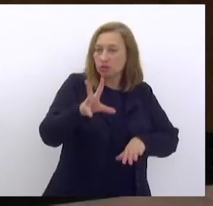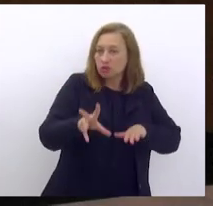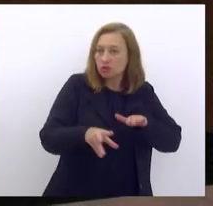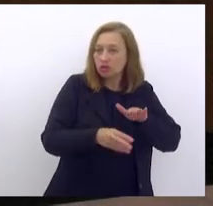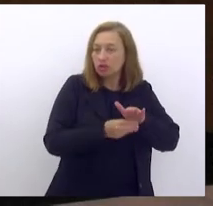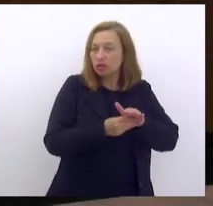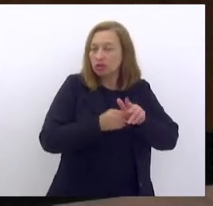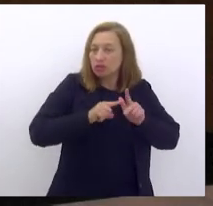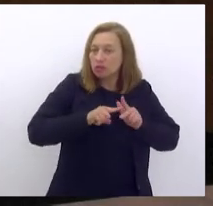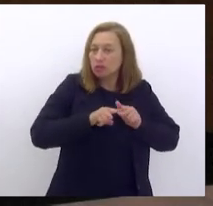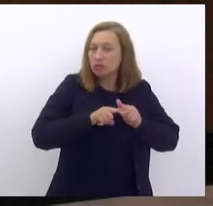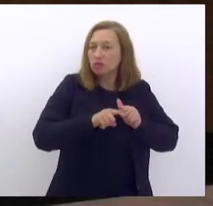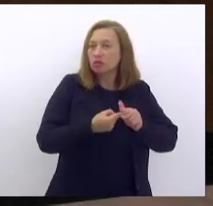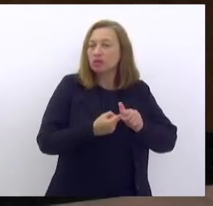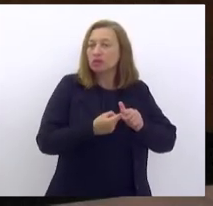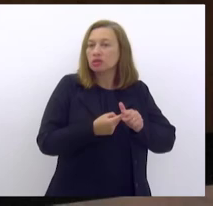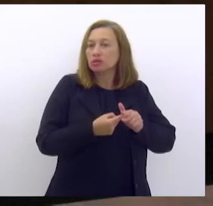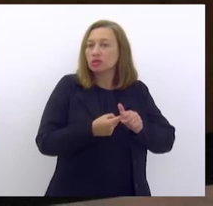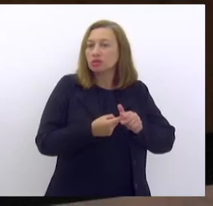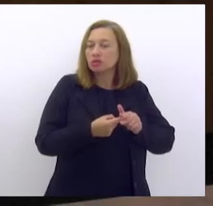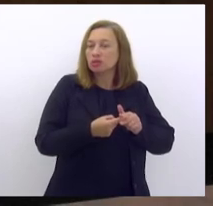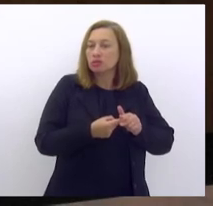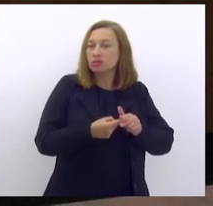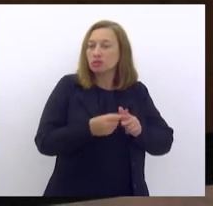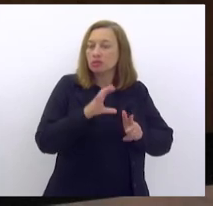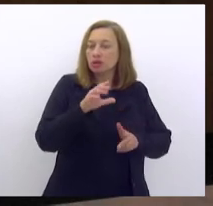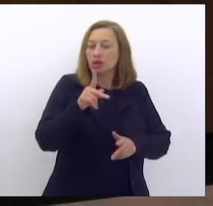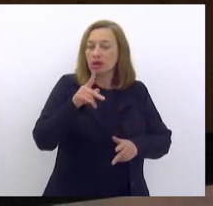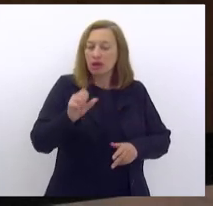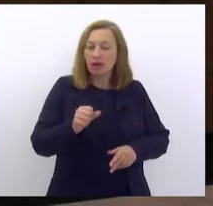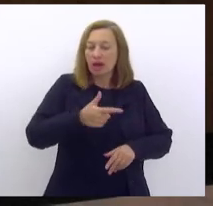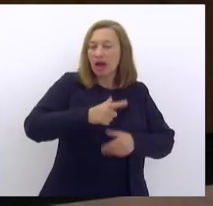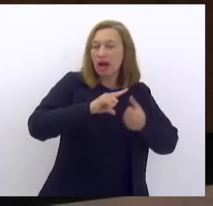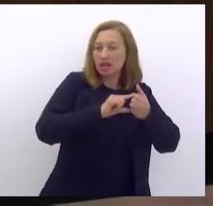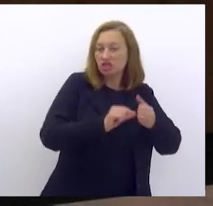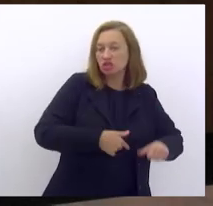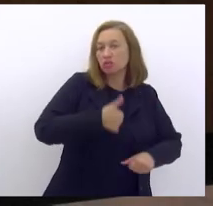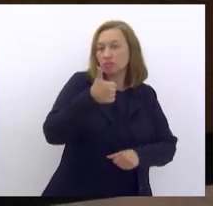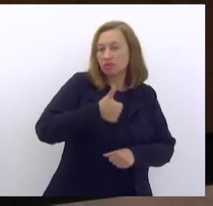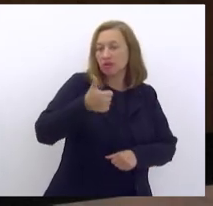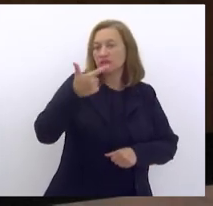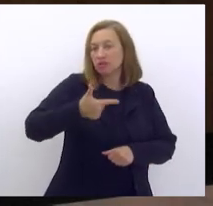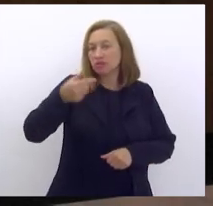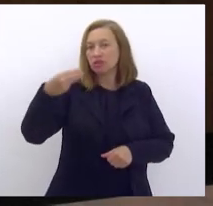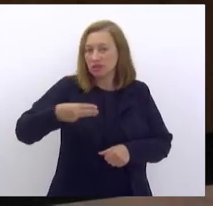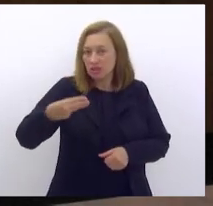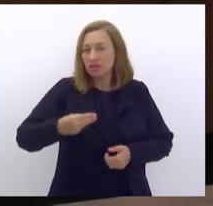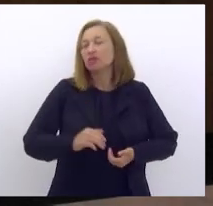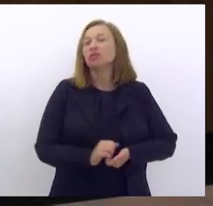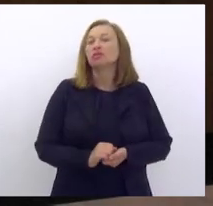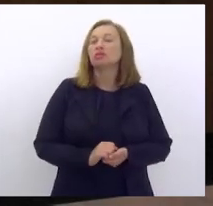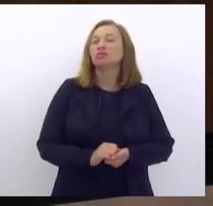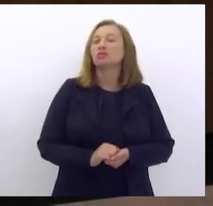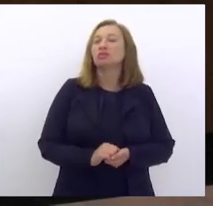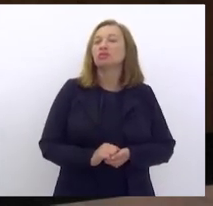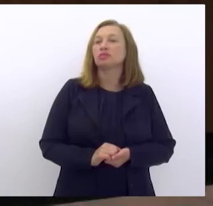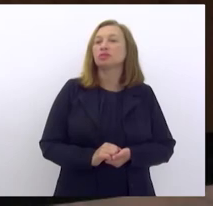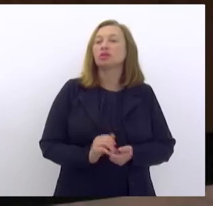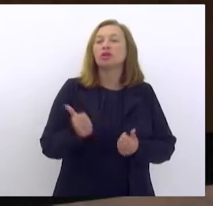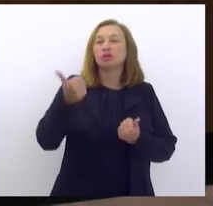emendas modificativas, no caput, no artigo 1º, no 2º e no 3º, optando